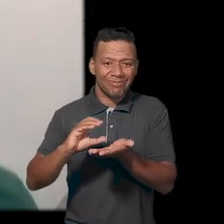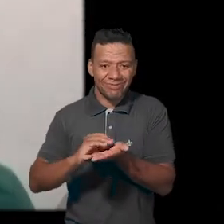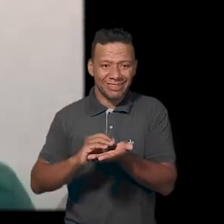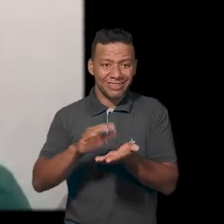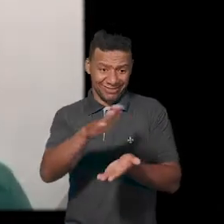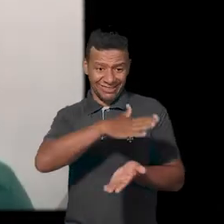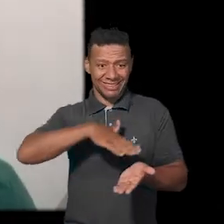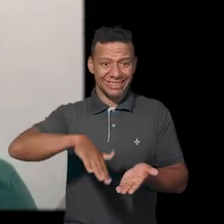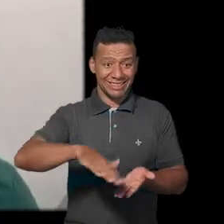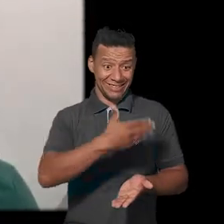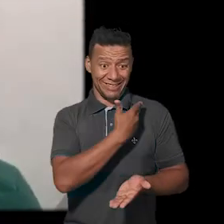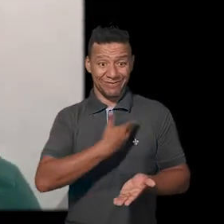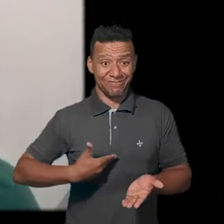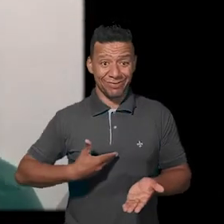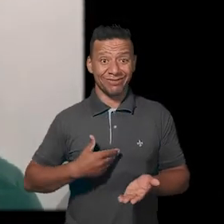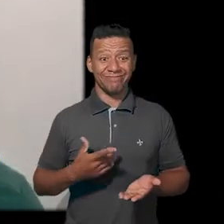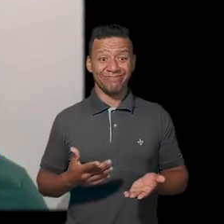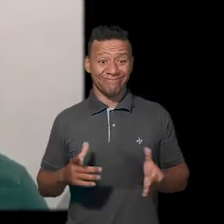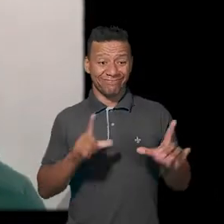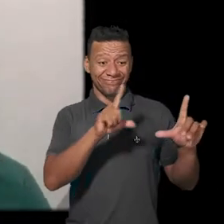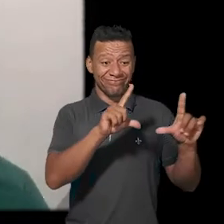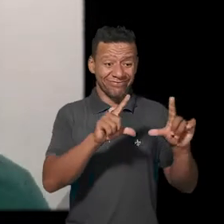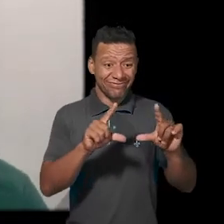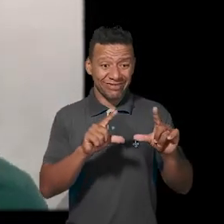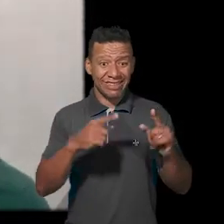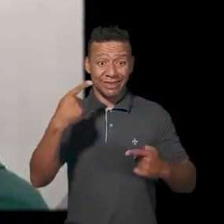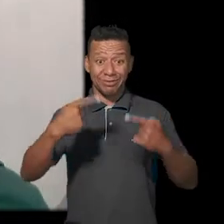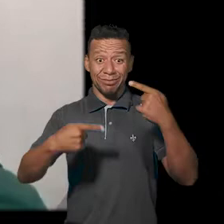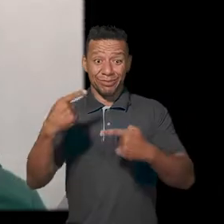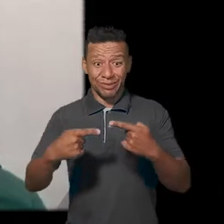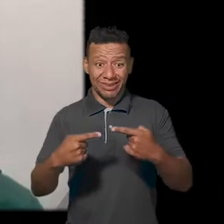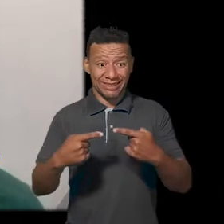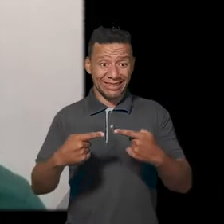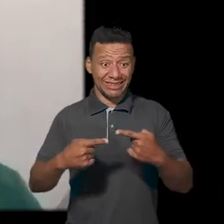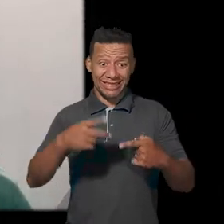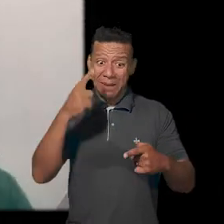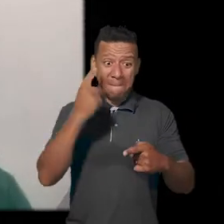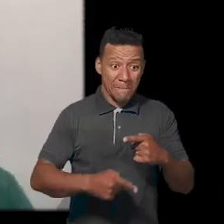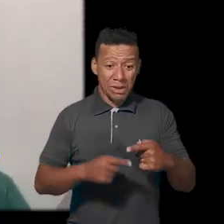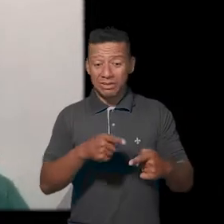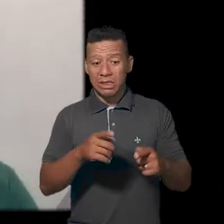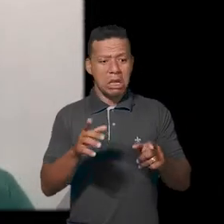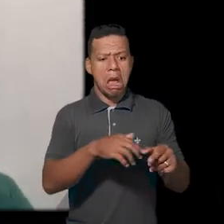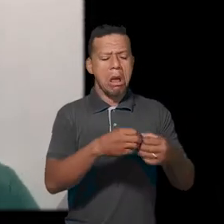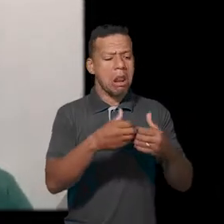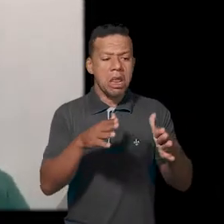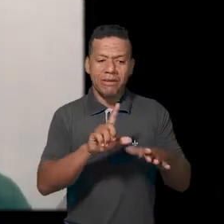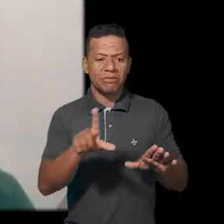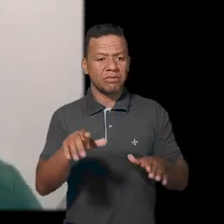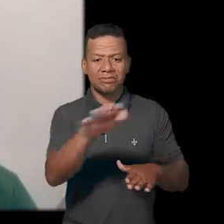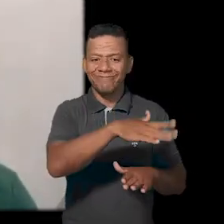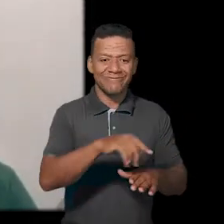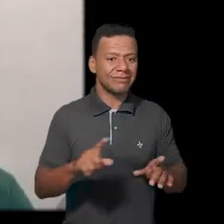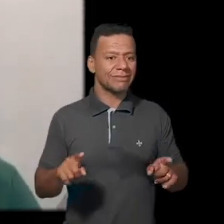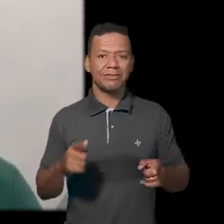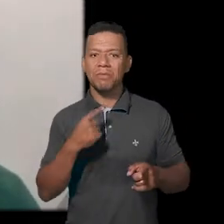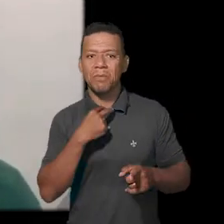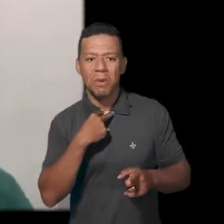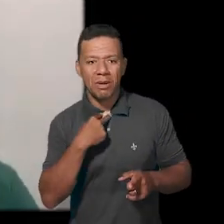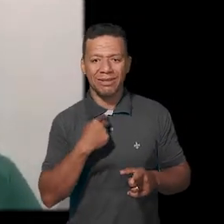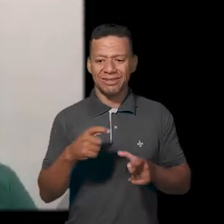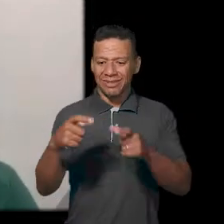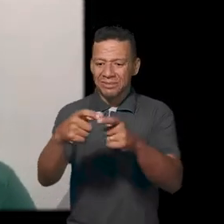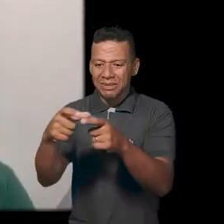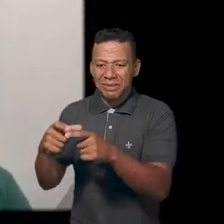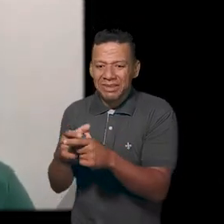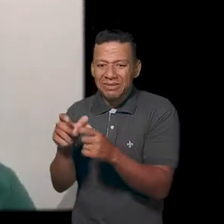espaço público. Cada vez mais as políticas elas investem para que a gente fique trancado dentro de casa, dentro de um shopping, dentro de espaços